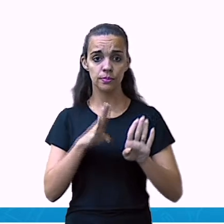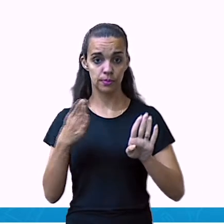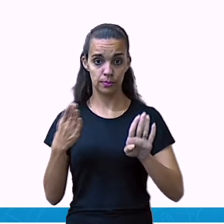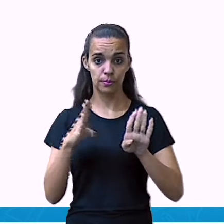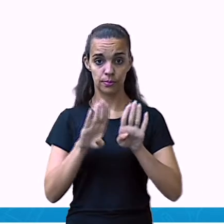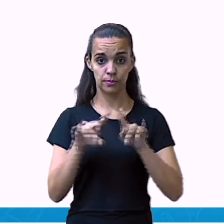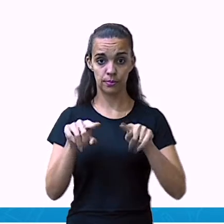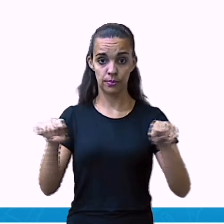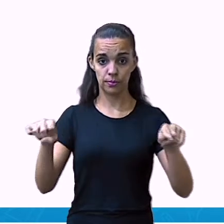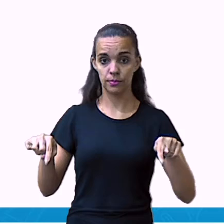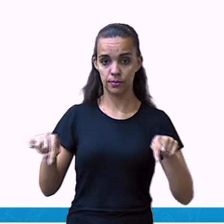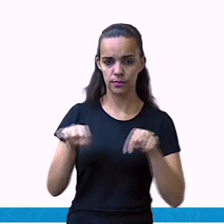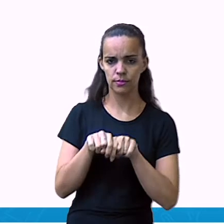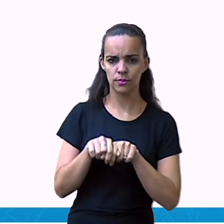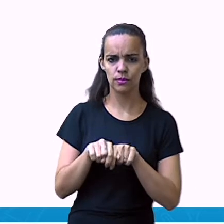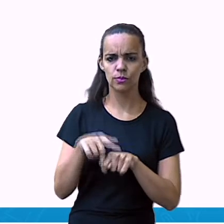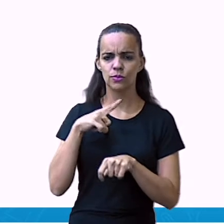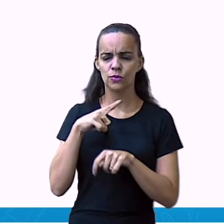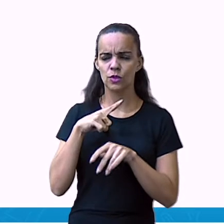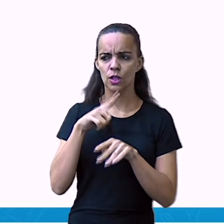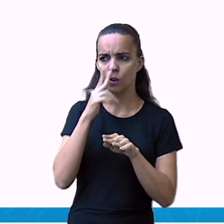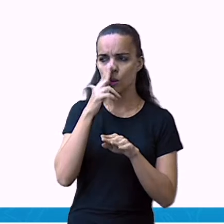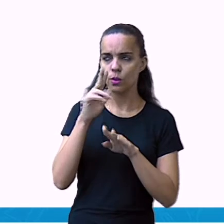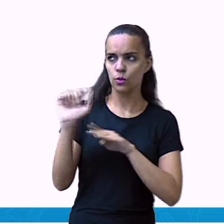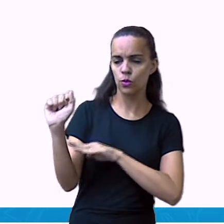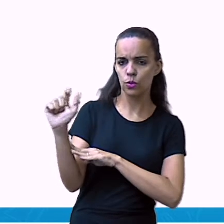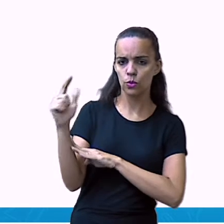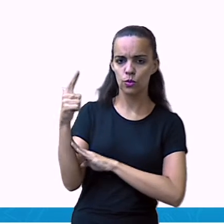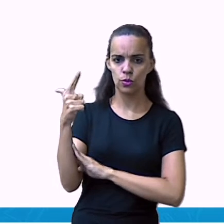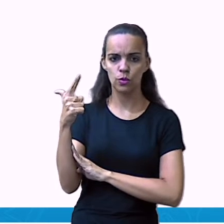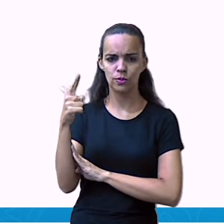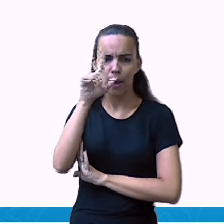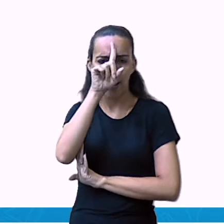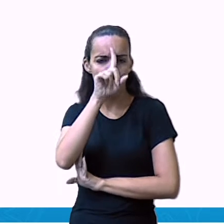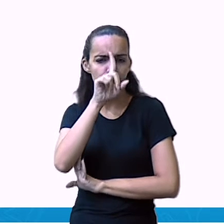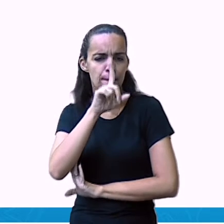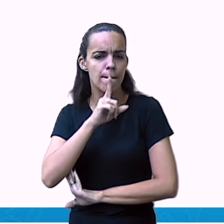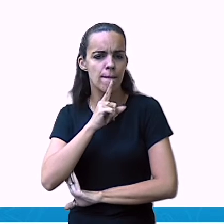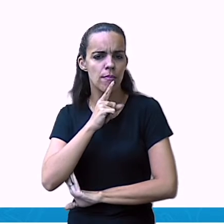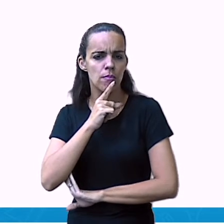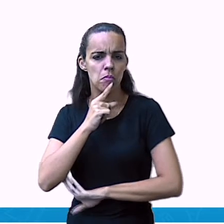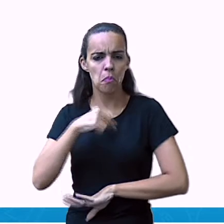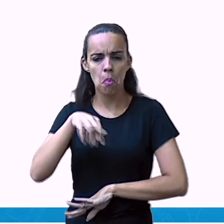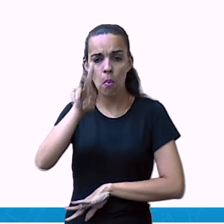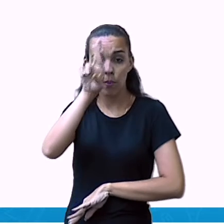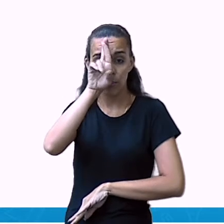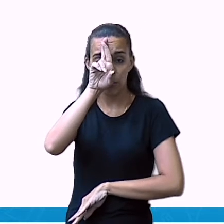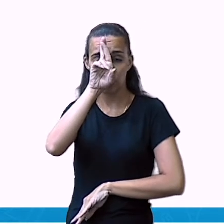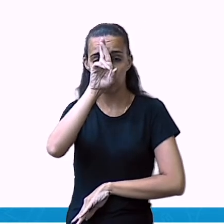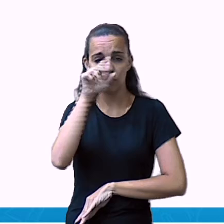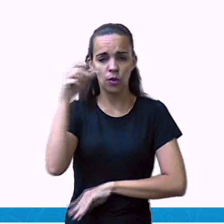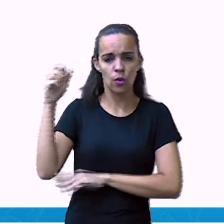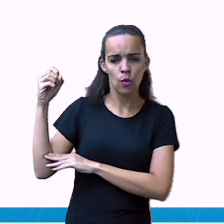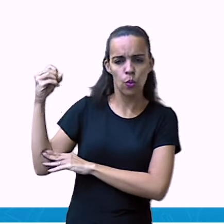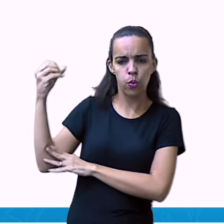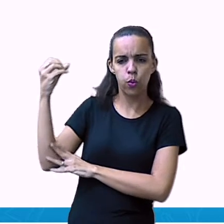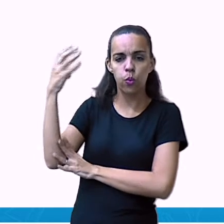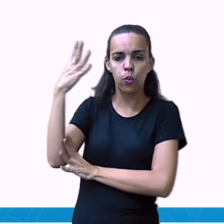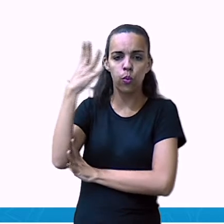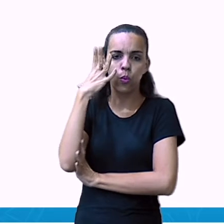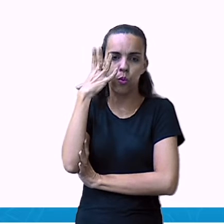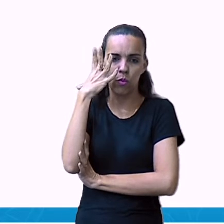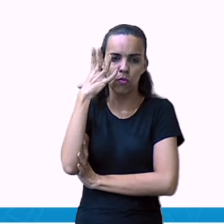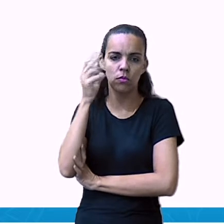Na porta da sala, uma contraluz amarela do meio-dia iluminava